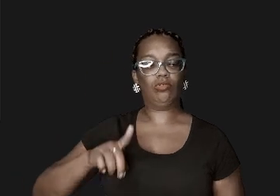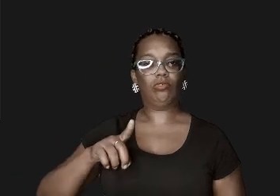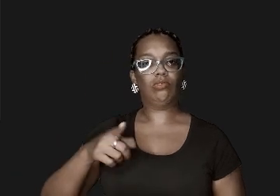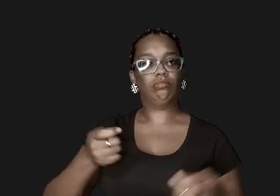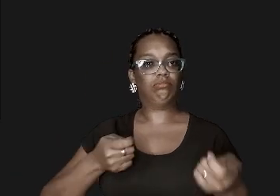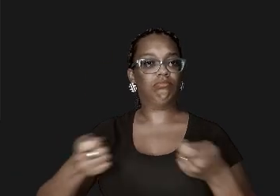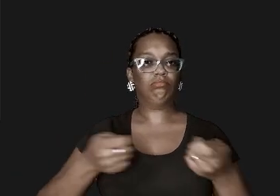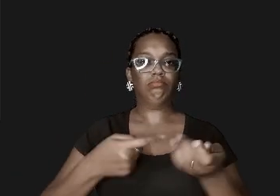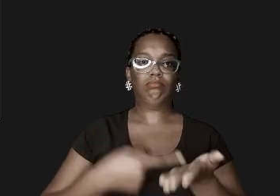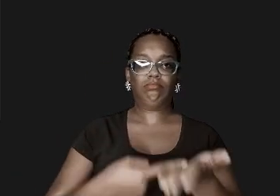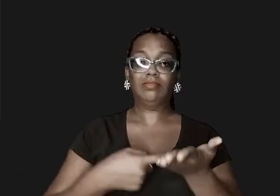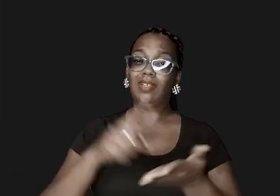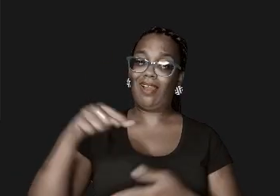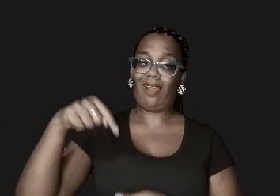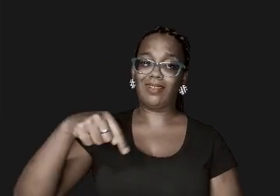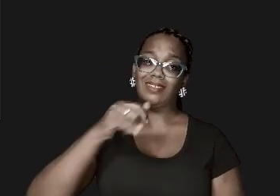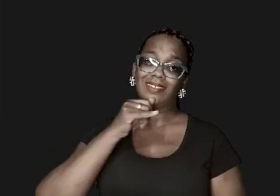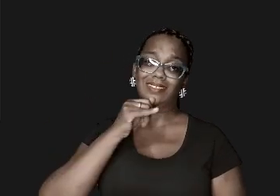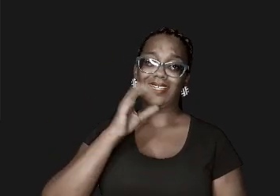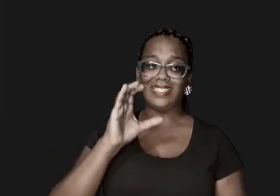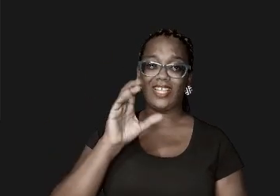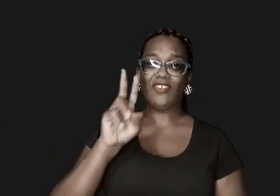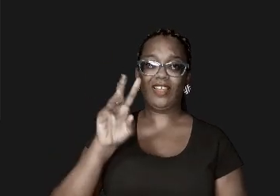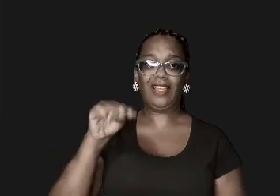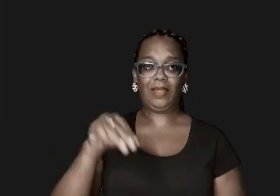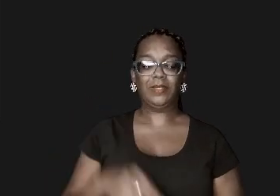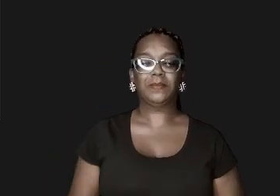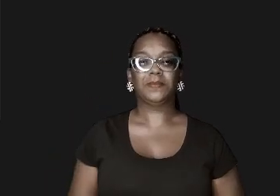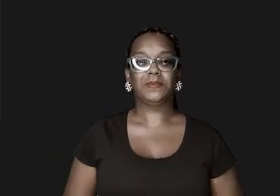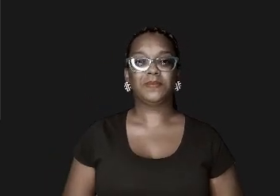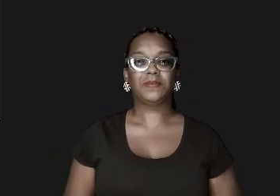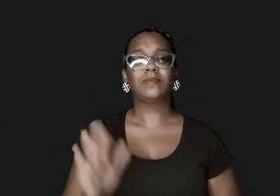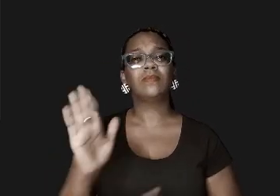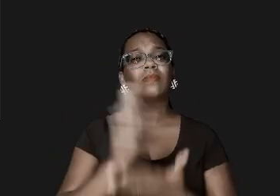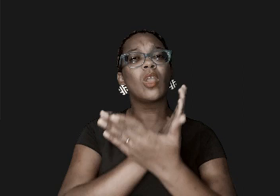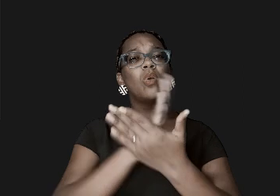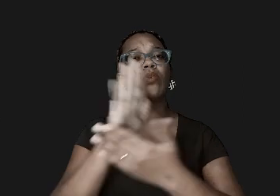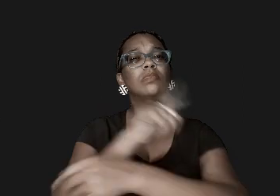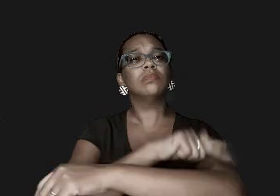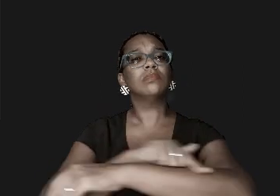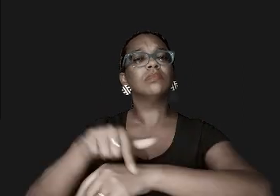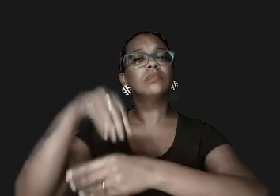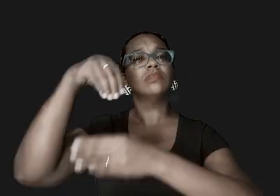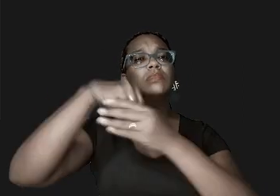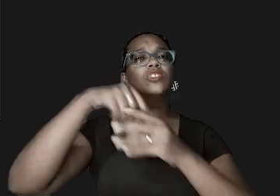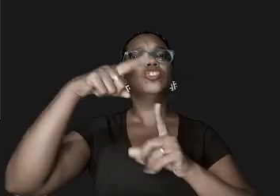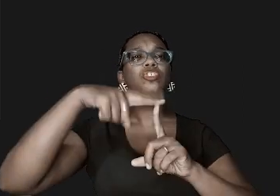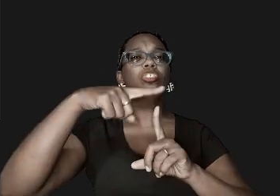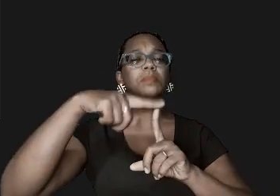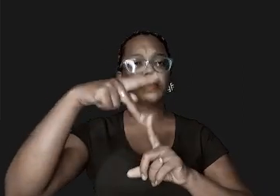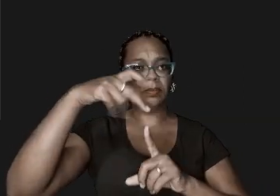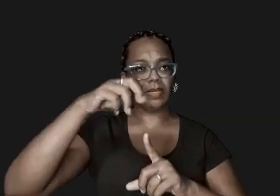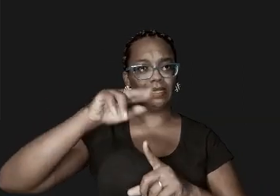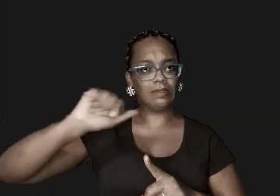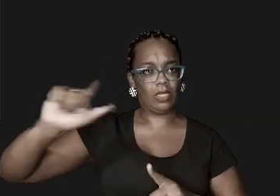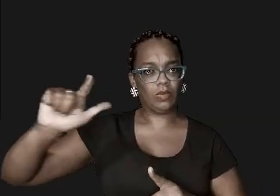investiga a partir das novas medidas pela própria autoridade administrativa que regulamenta no caso aqui